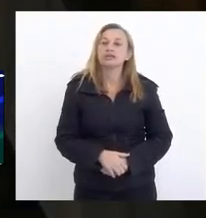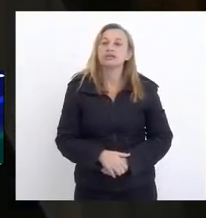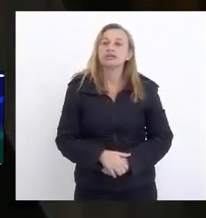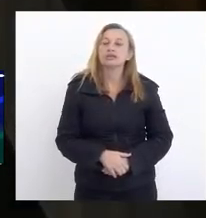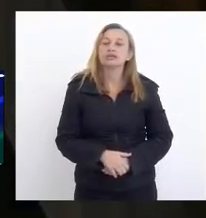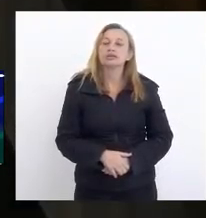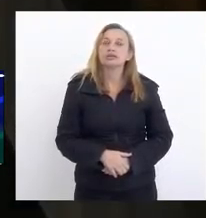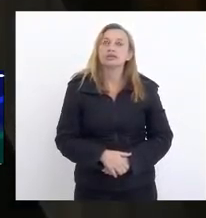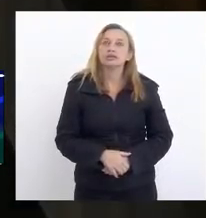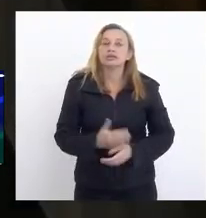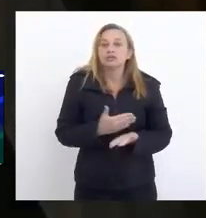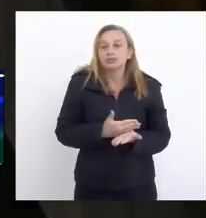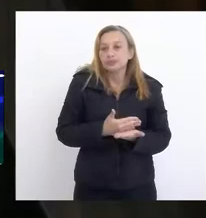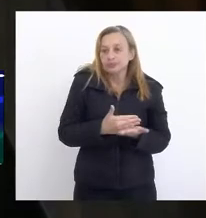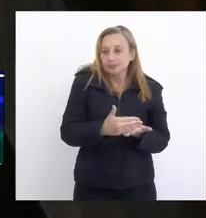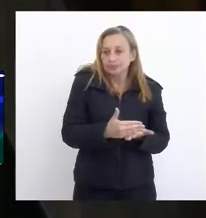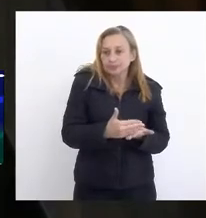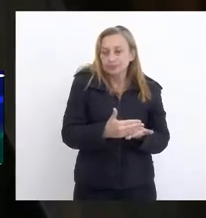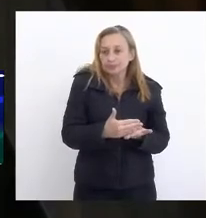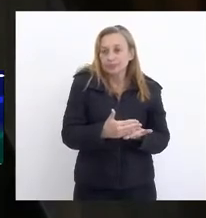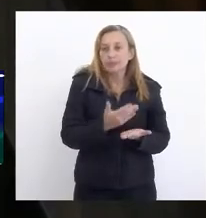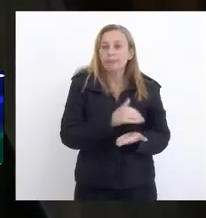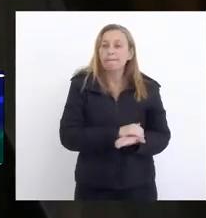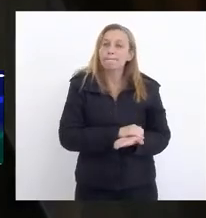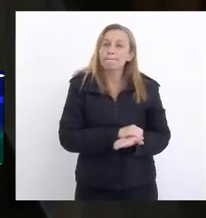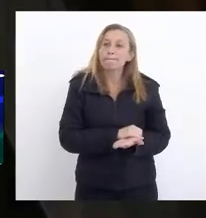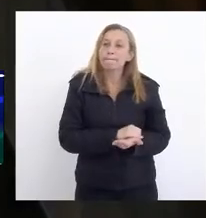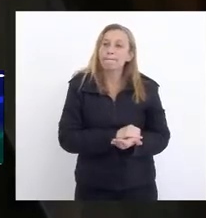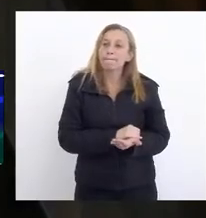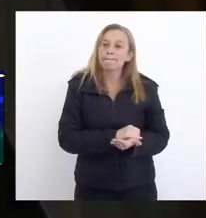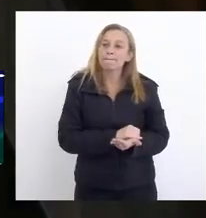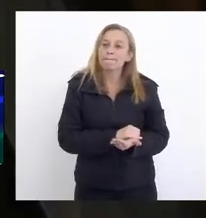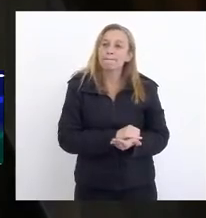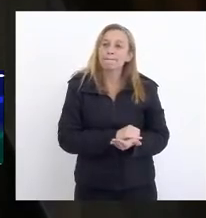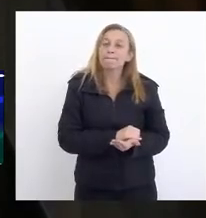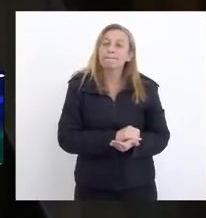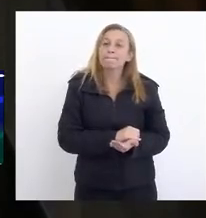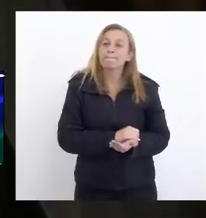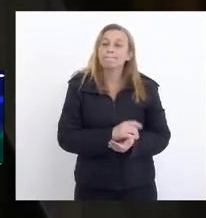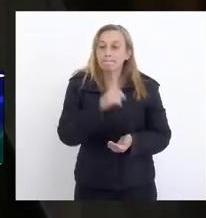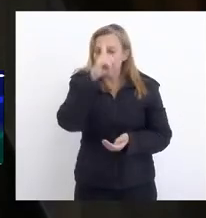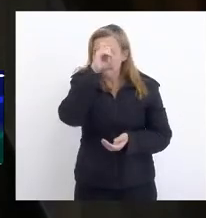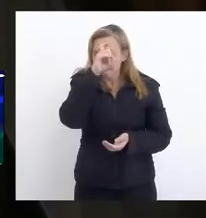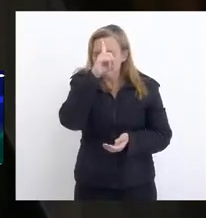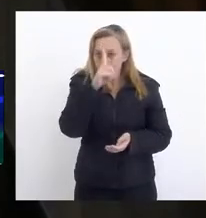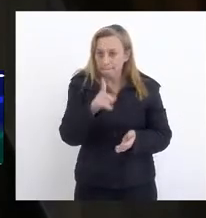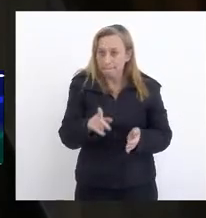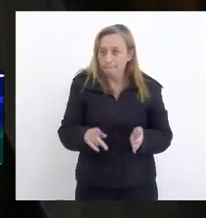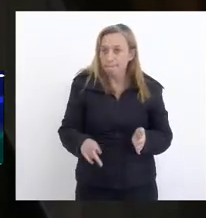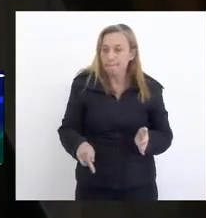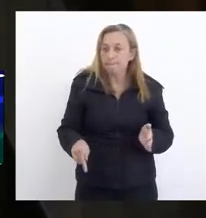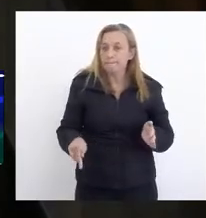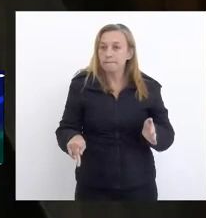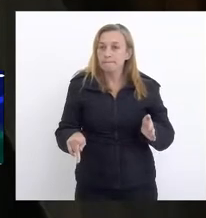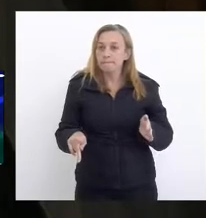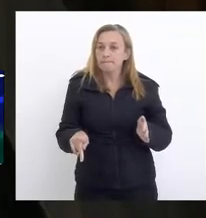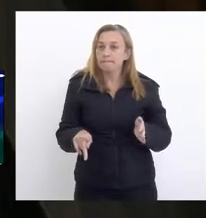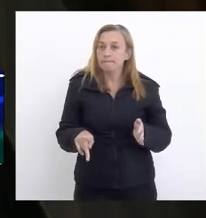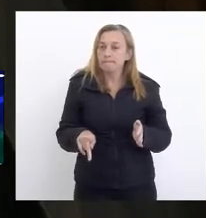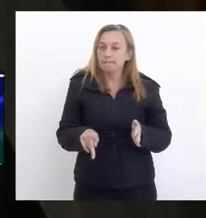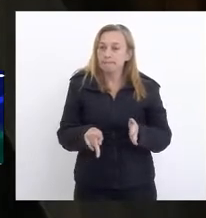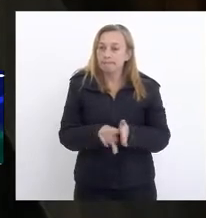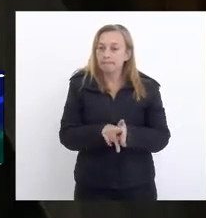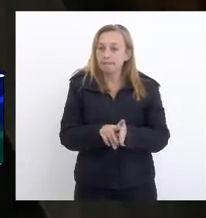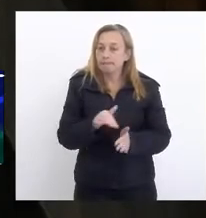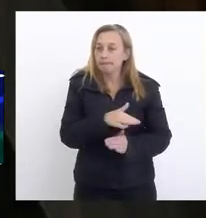desde o seu início, foi concebido para ser um hospital regional, um hospital da Baixada.